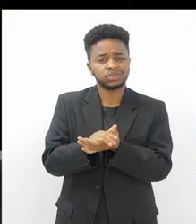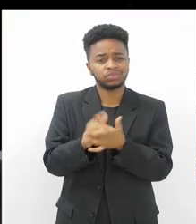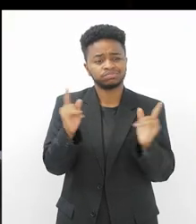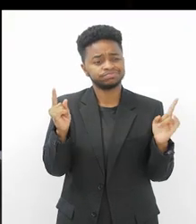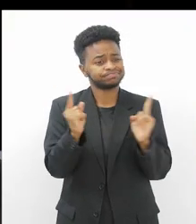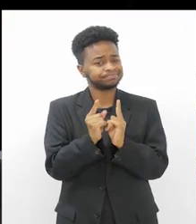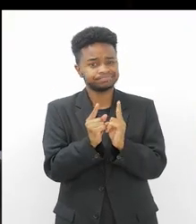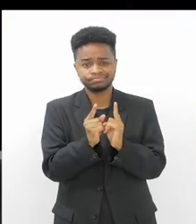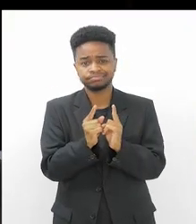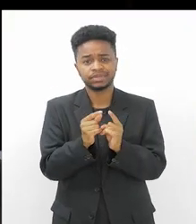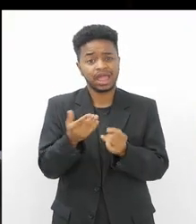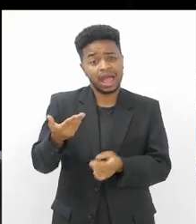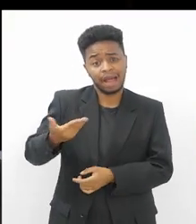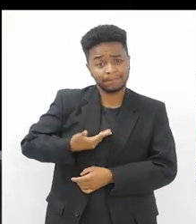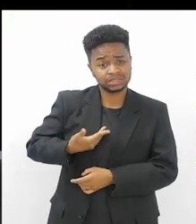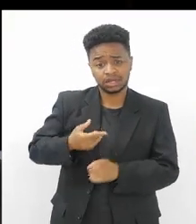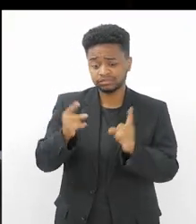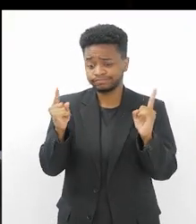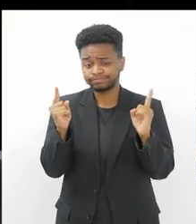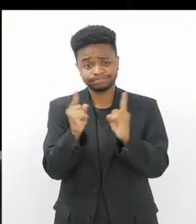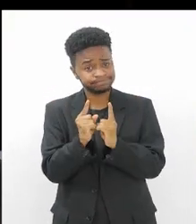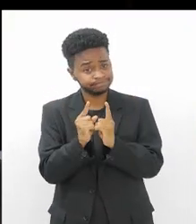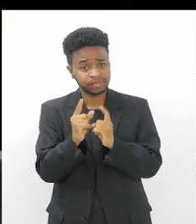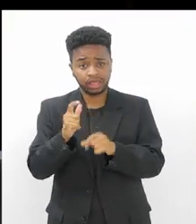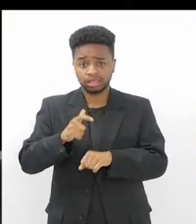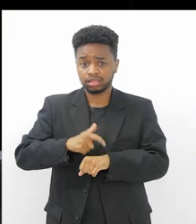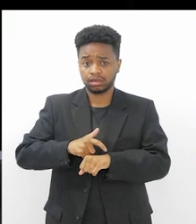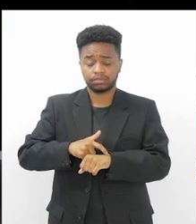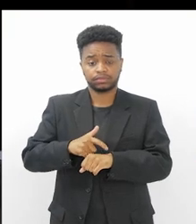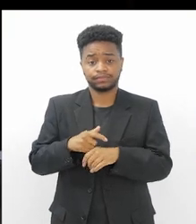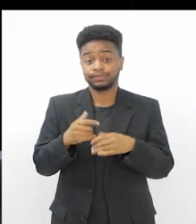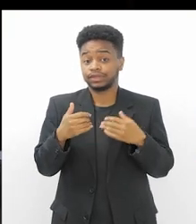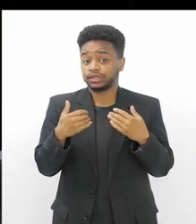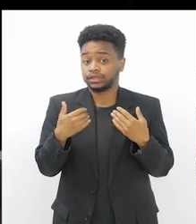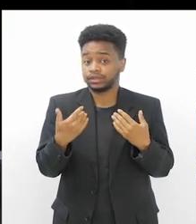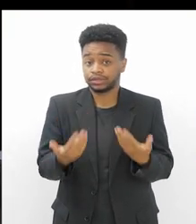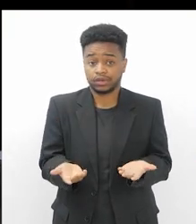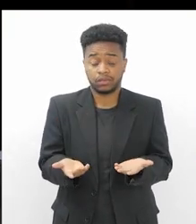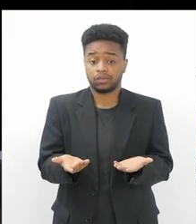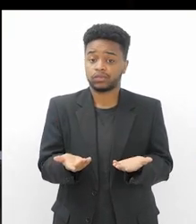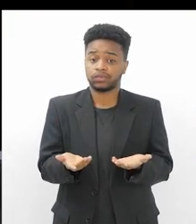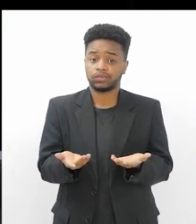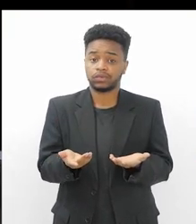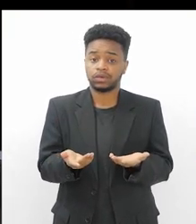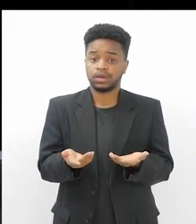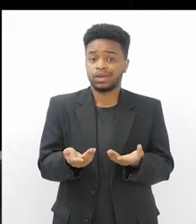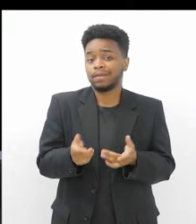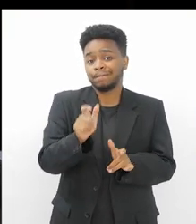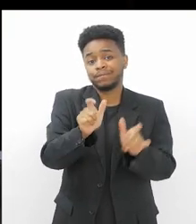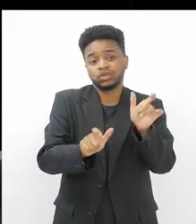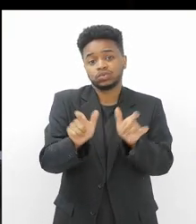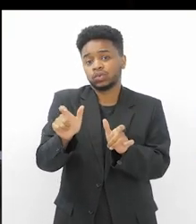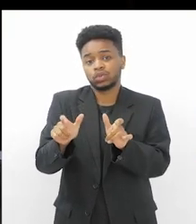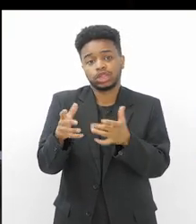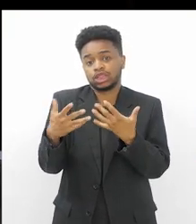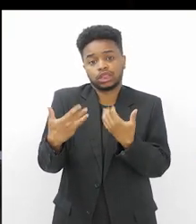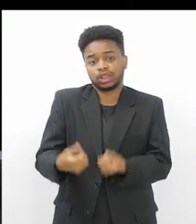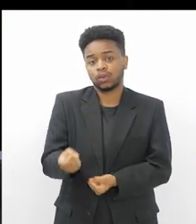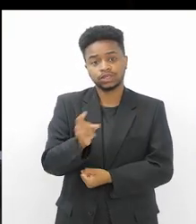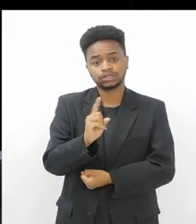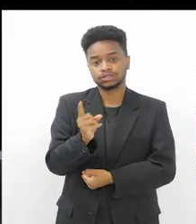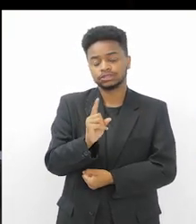os casamentos duram menos, as amizades duram menos. Então, porque as pessoas